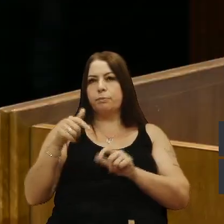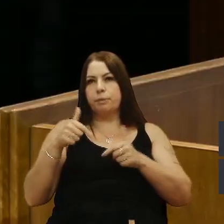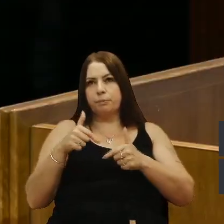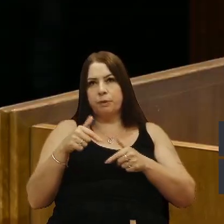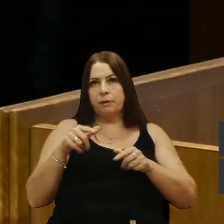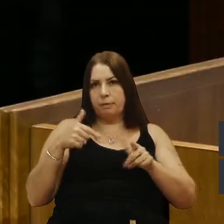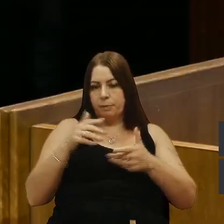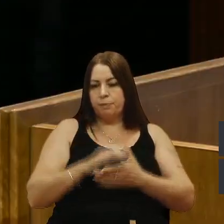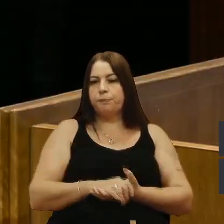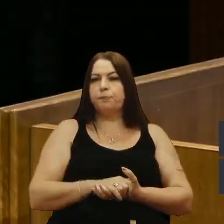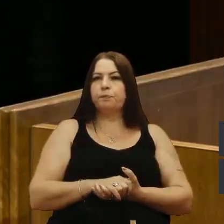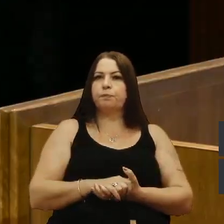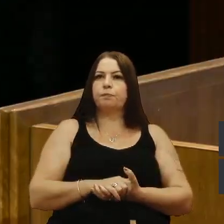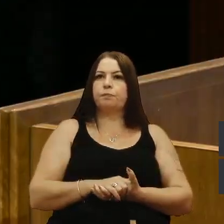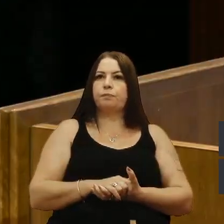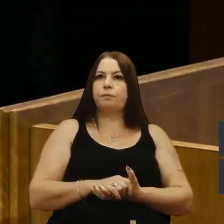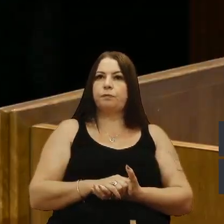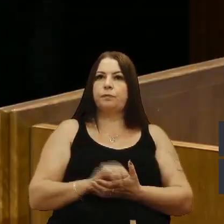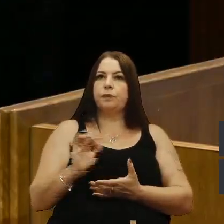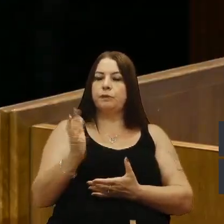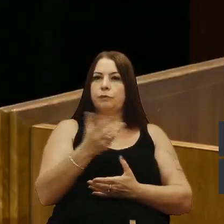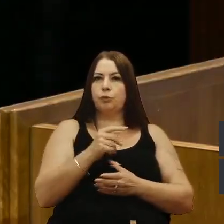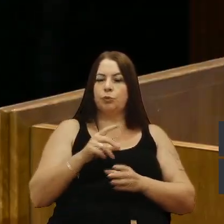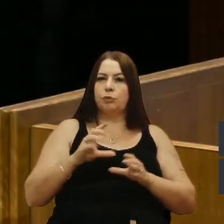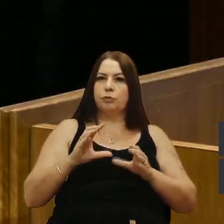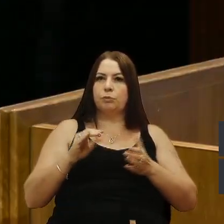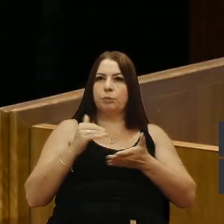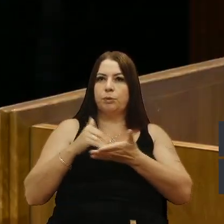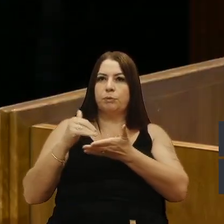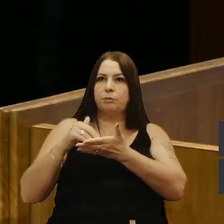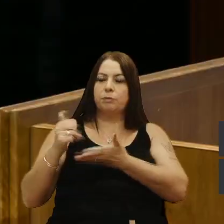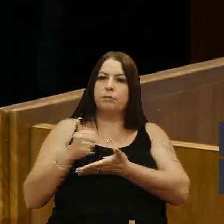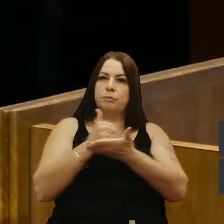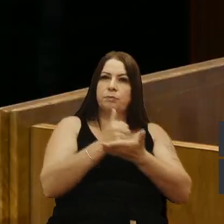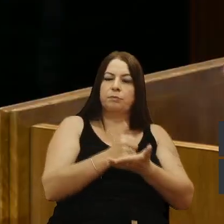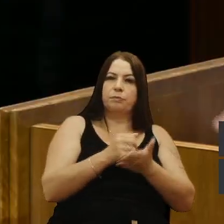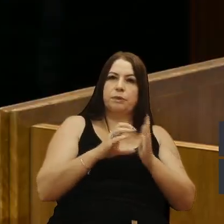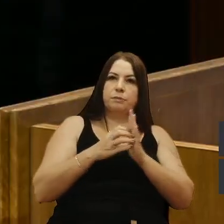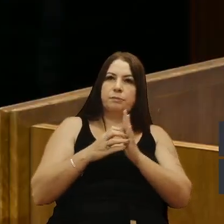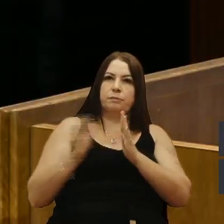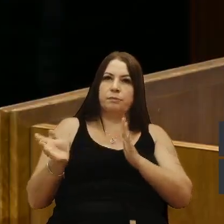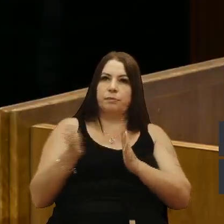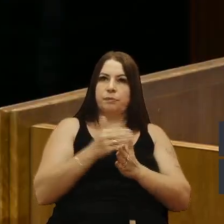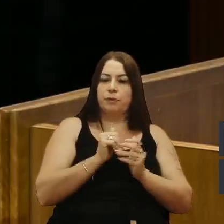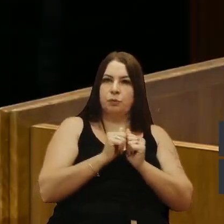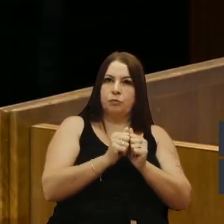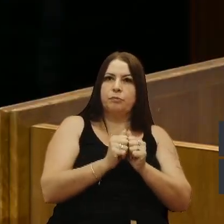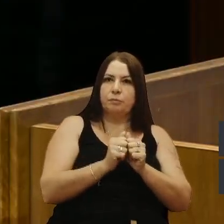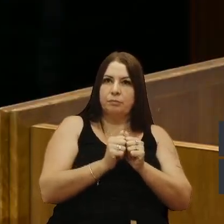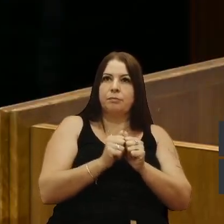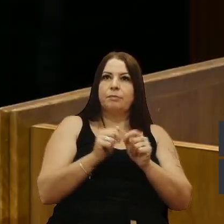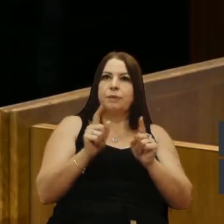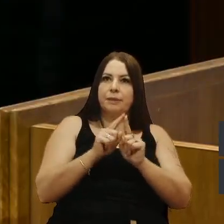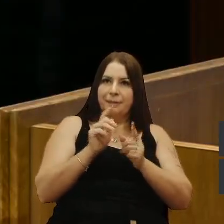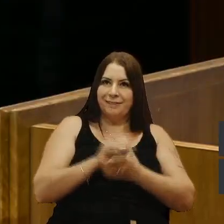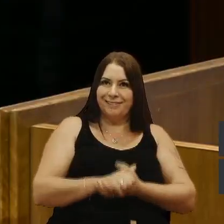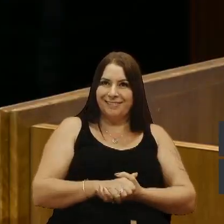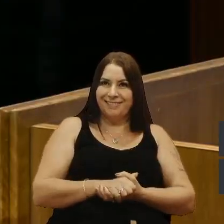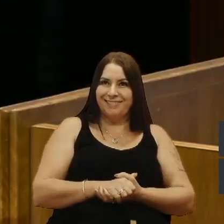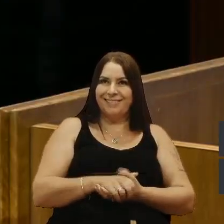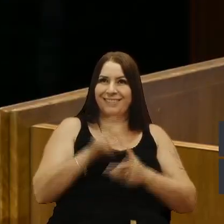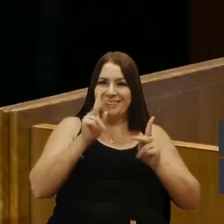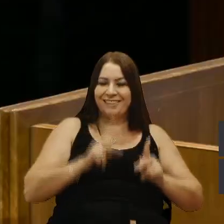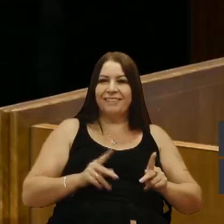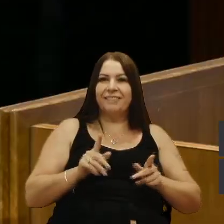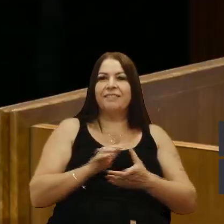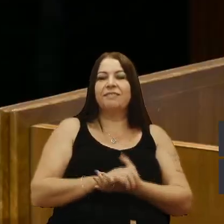participamos. Vou levar todo o gabinete juntamente conosco, da bancada vou levar também as pessoas,